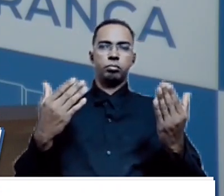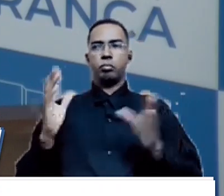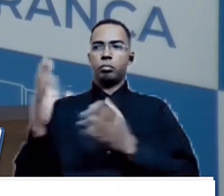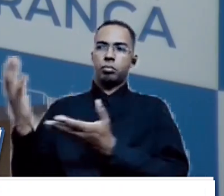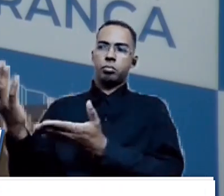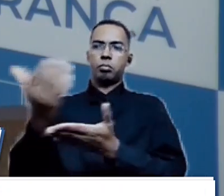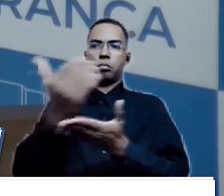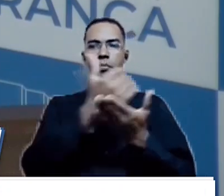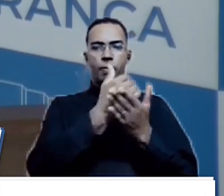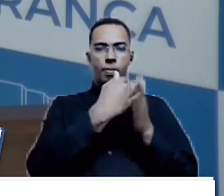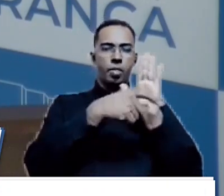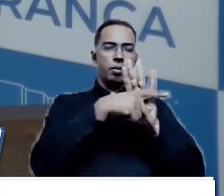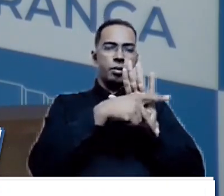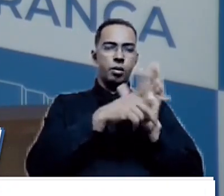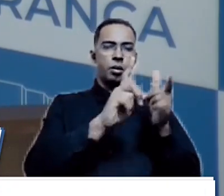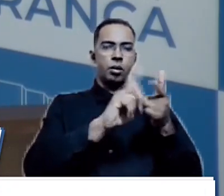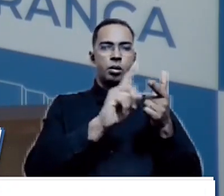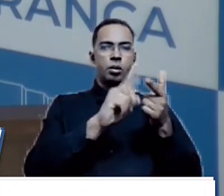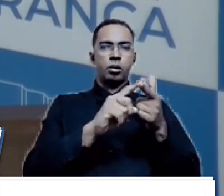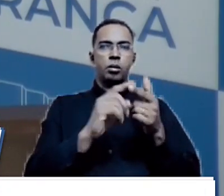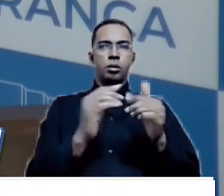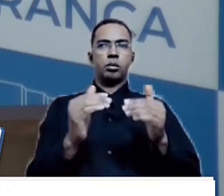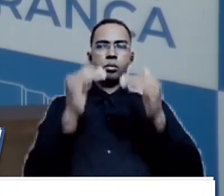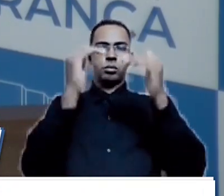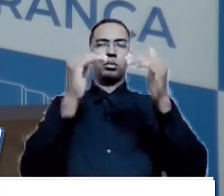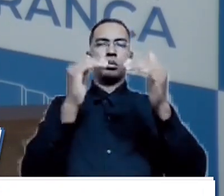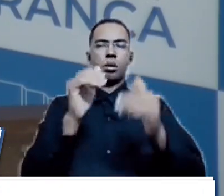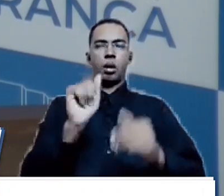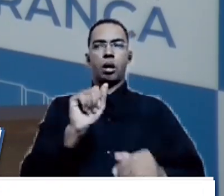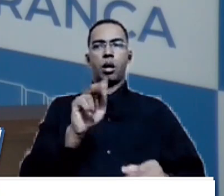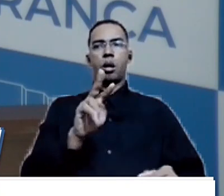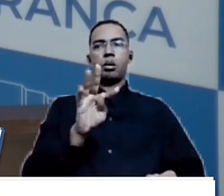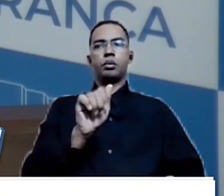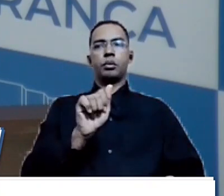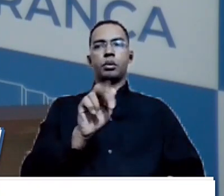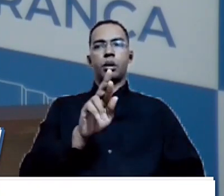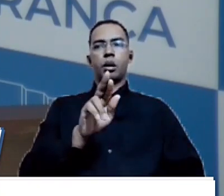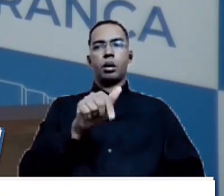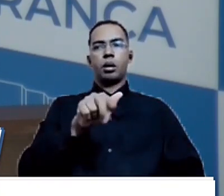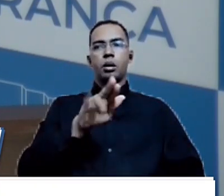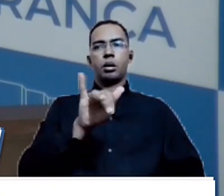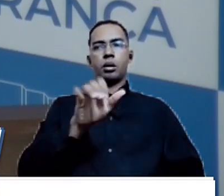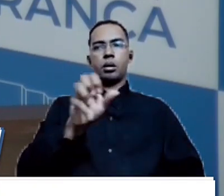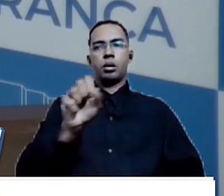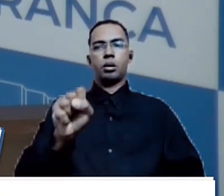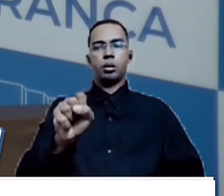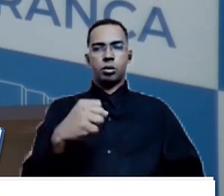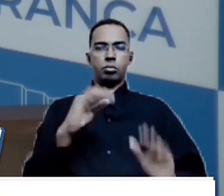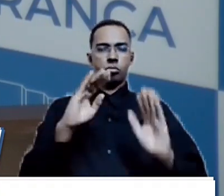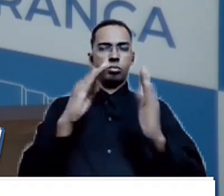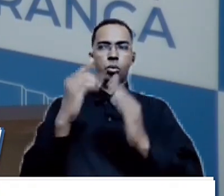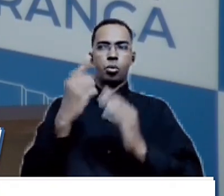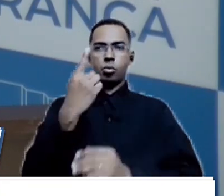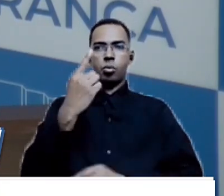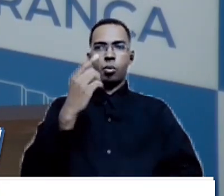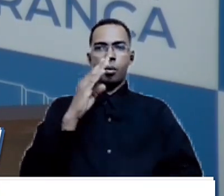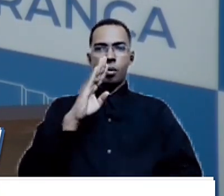e também das autarquias e a gente Analisa um número de um bi